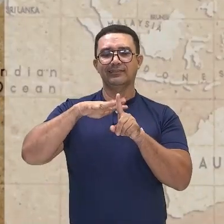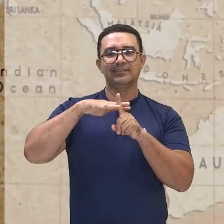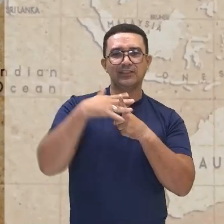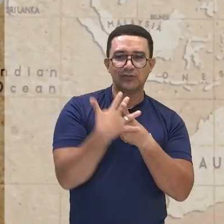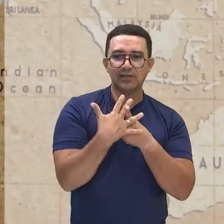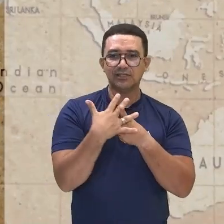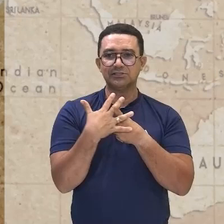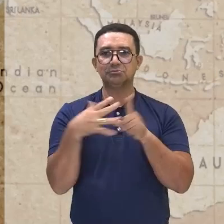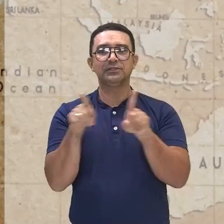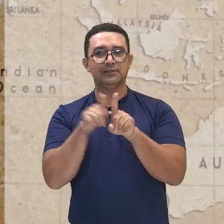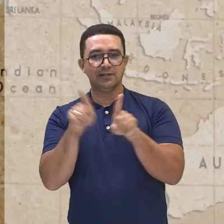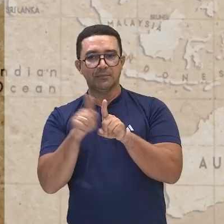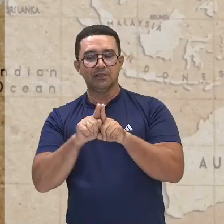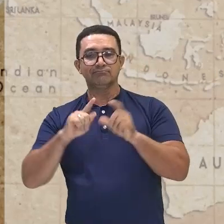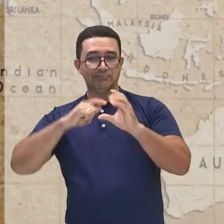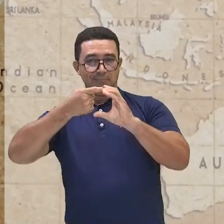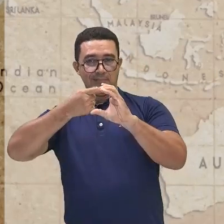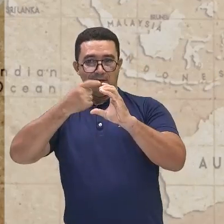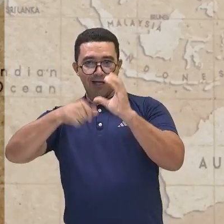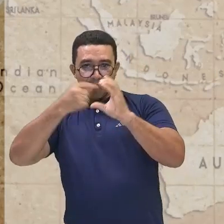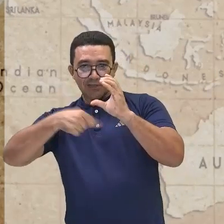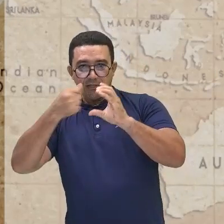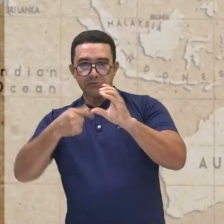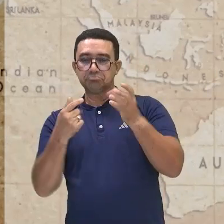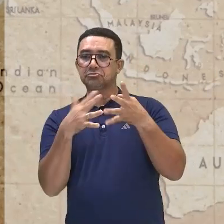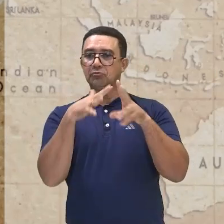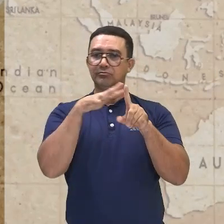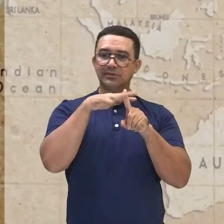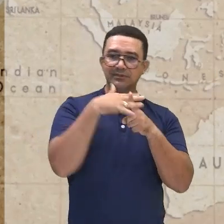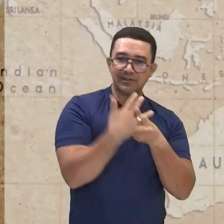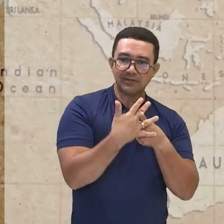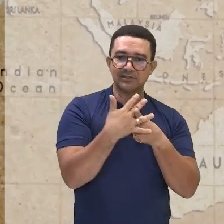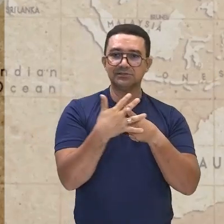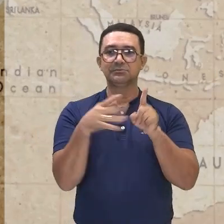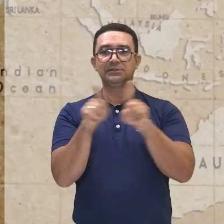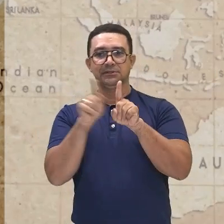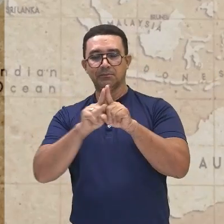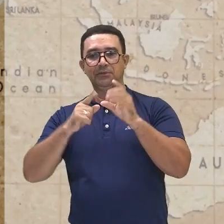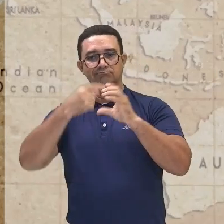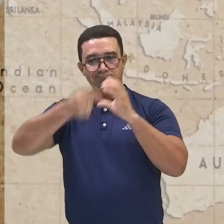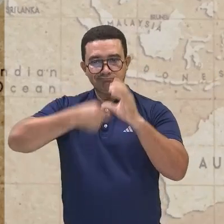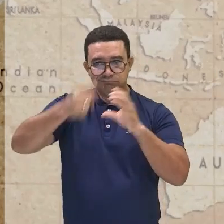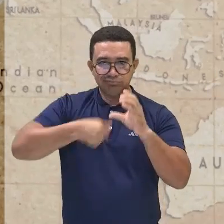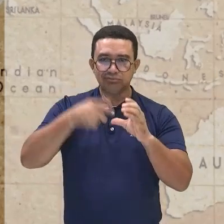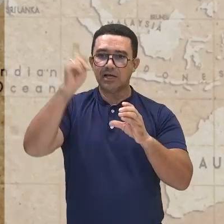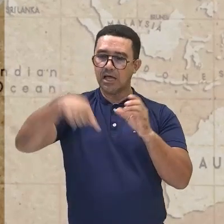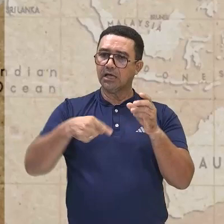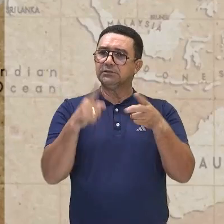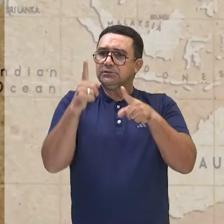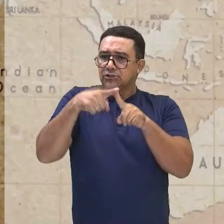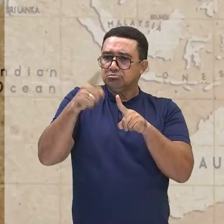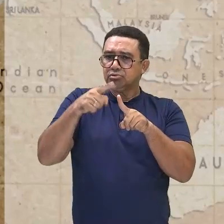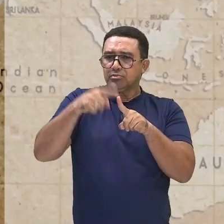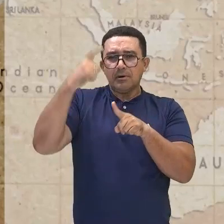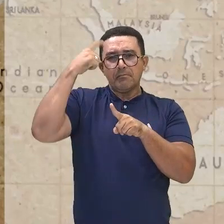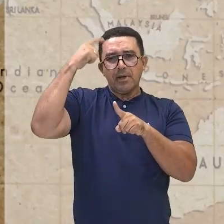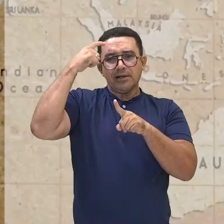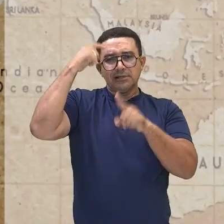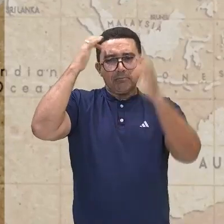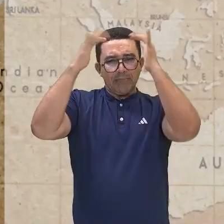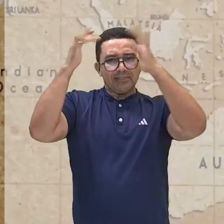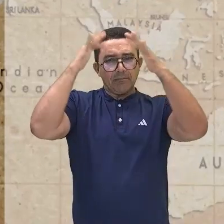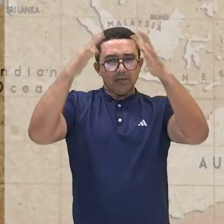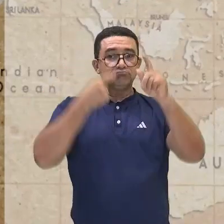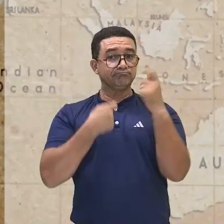né? Então as duas, tanto uma como a outra, são formas de pensamentos econômicos. Claro que elas vão ter